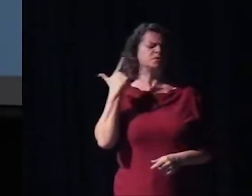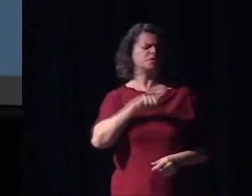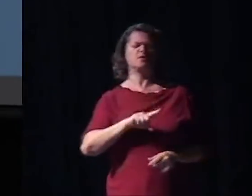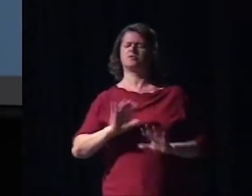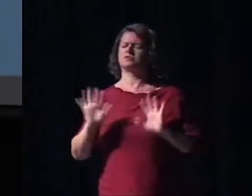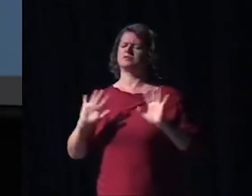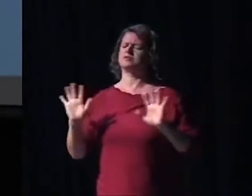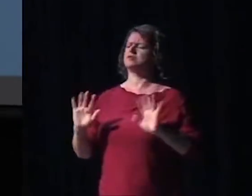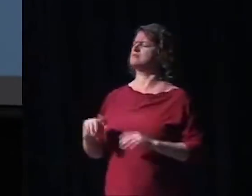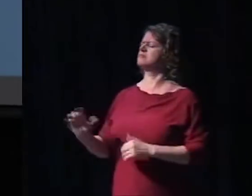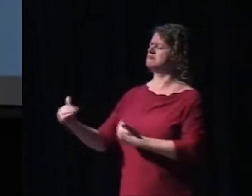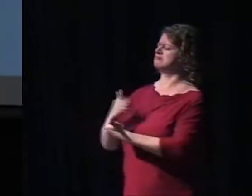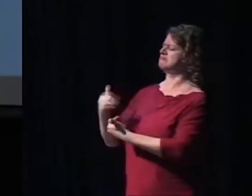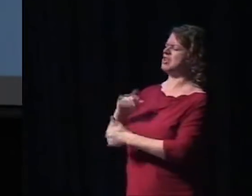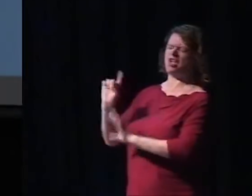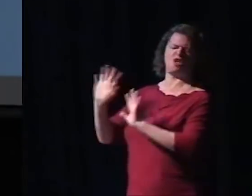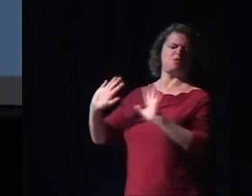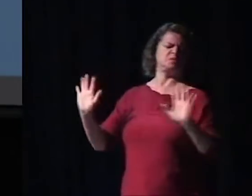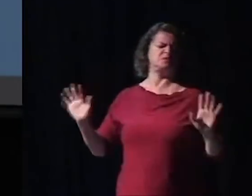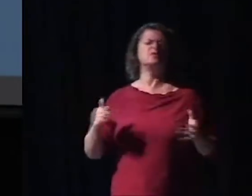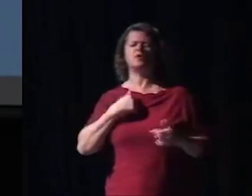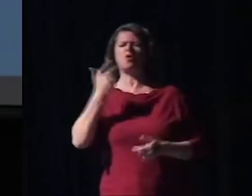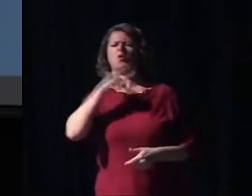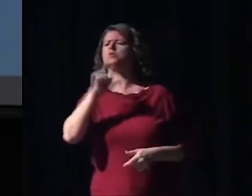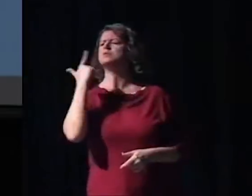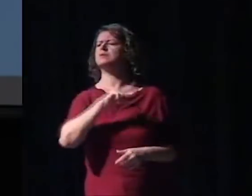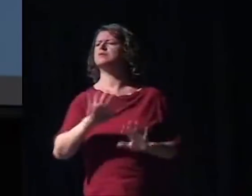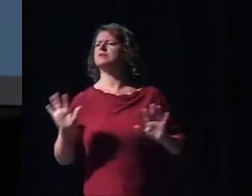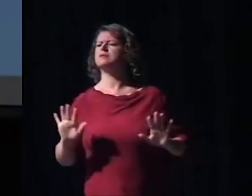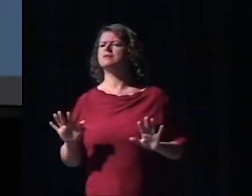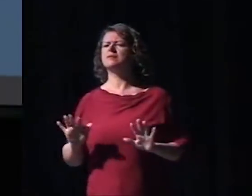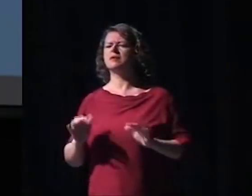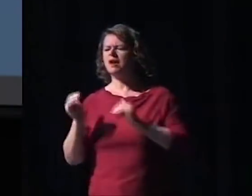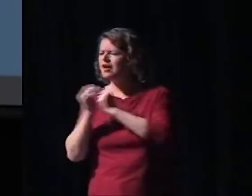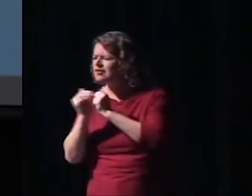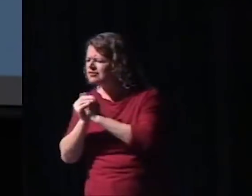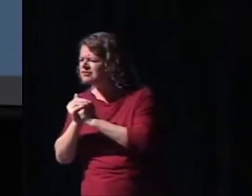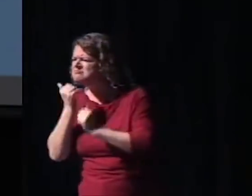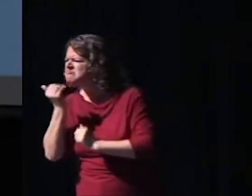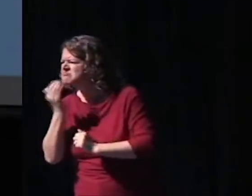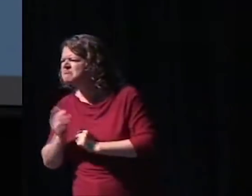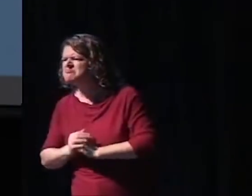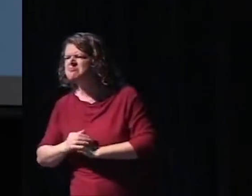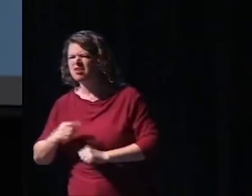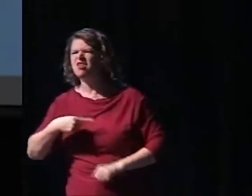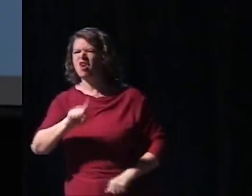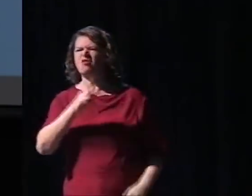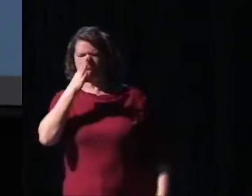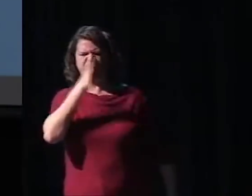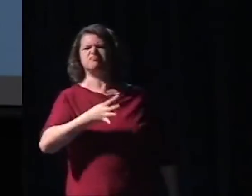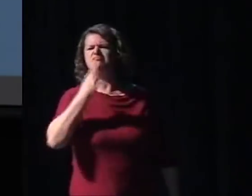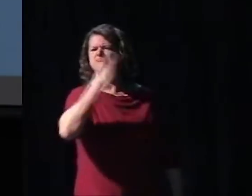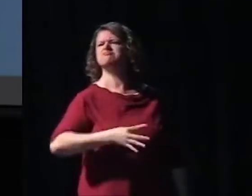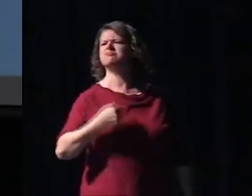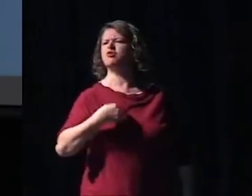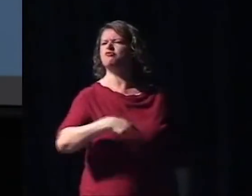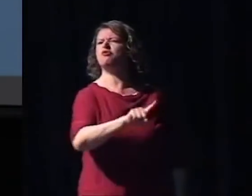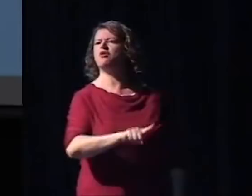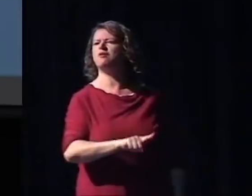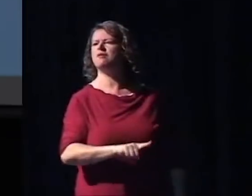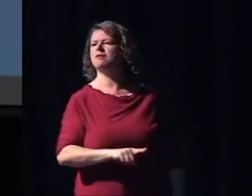Sansão. Não deu na oração? Então vamos na força. E a Bíblia diz: não é por força nem por violência, mas é pelo meu